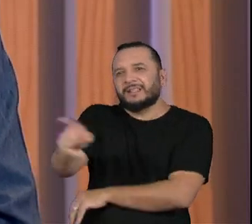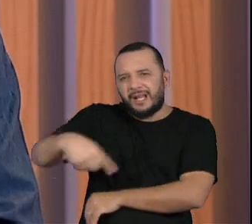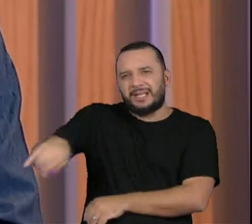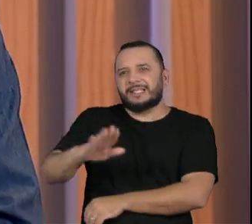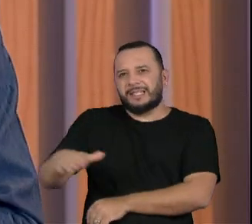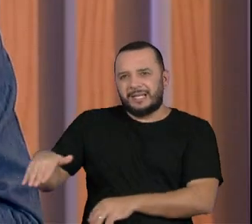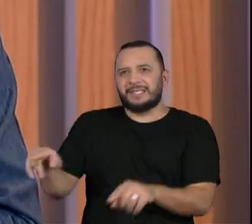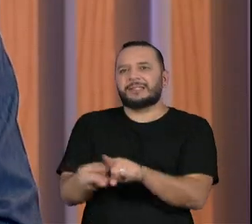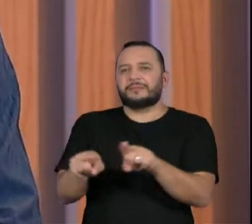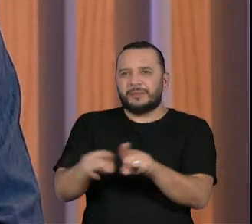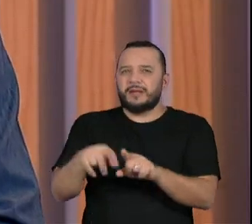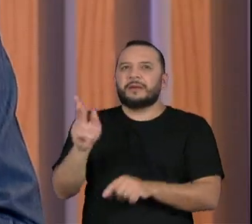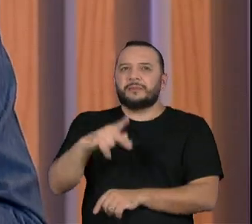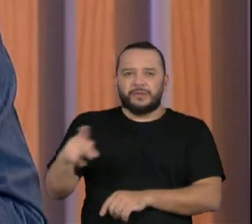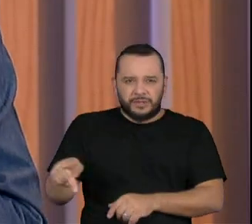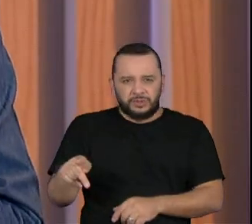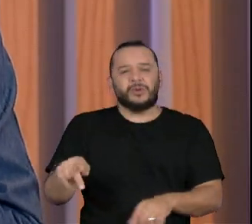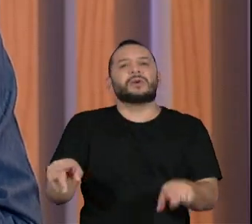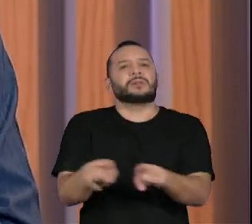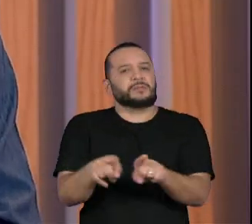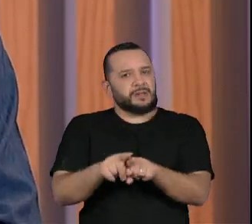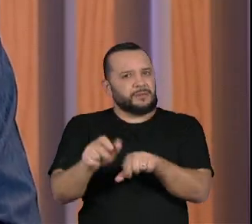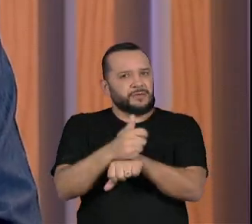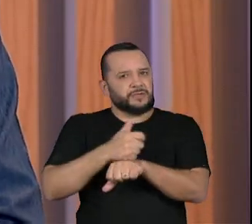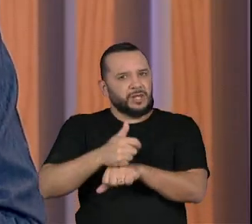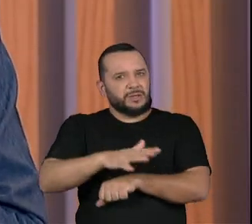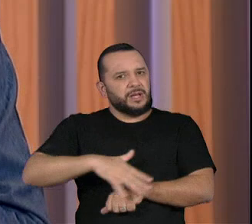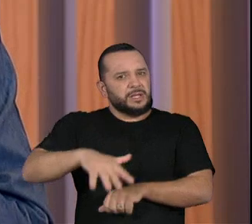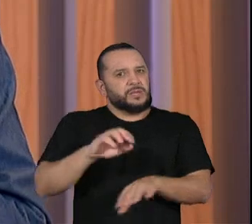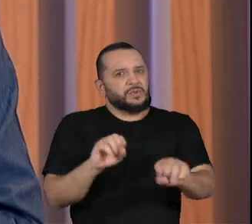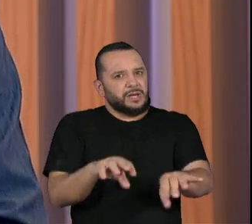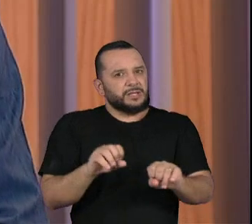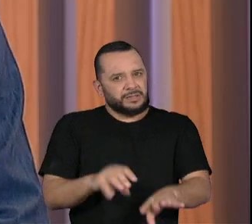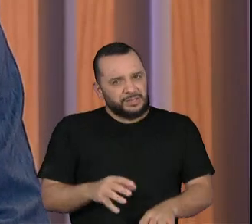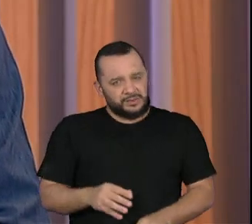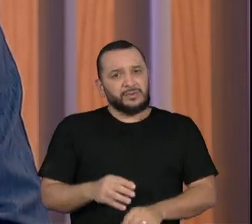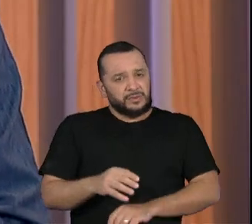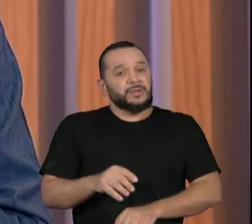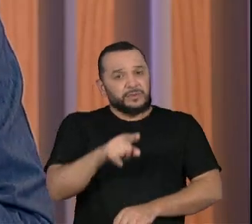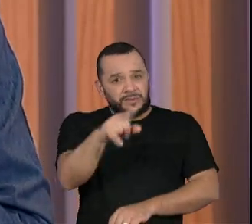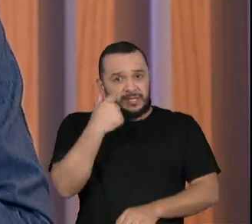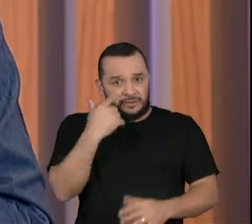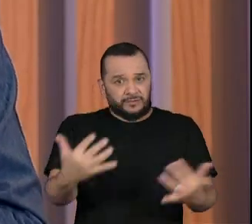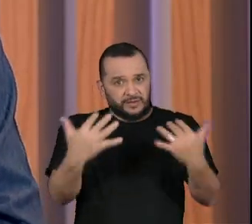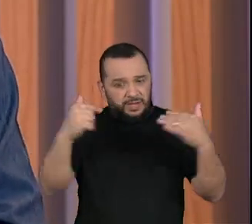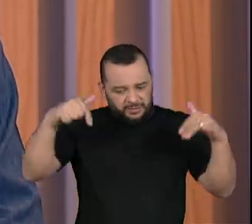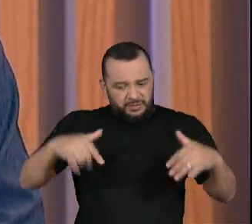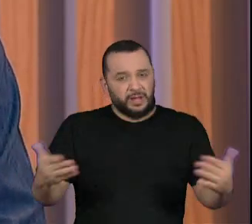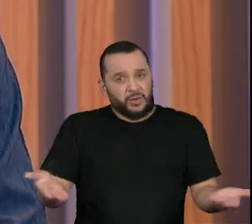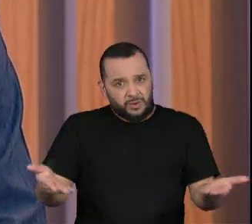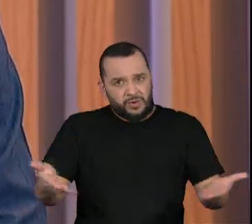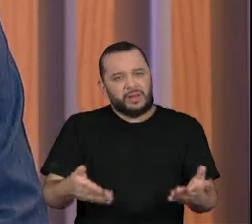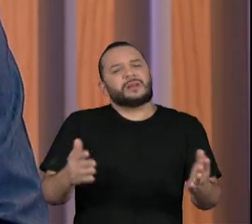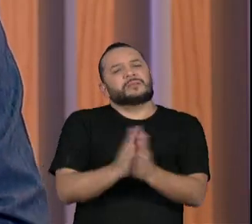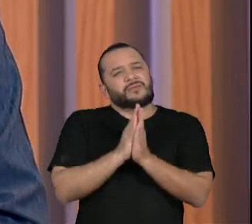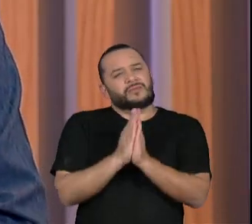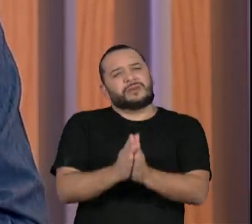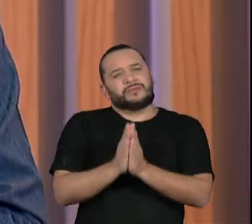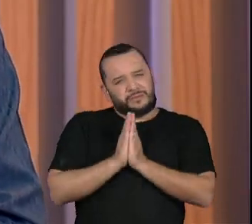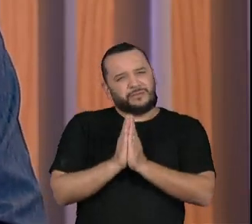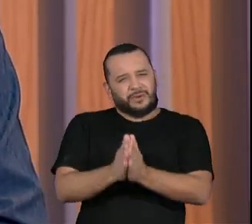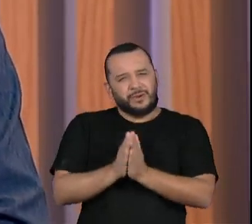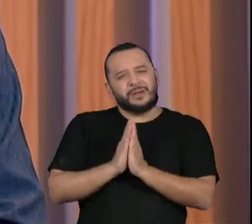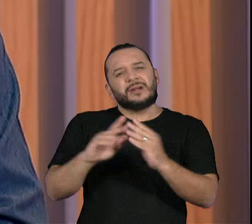as professoras, para os professores, para os profissionais de educação que estão assistindo esse programa, que se dediquem um pouco mais